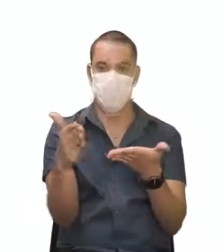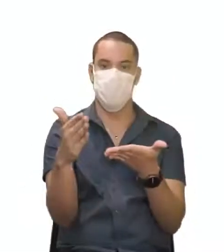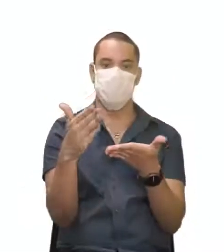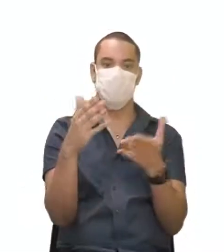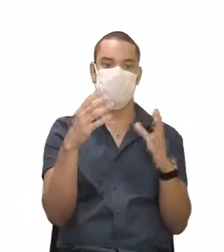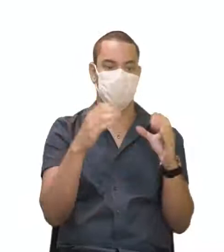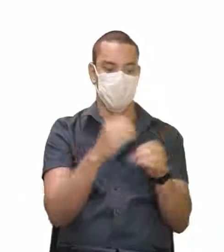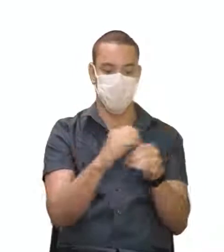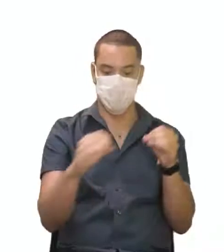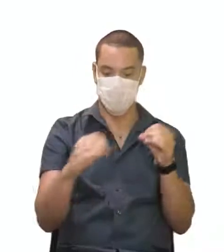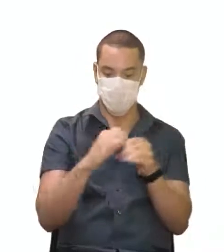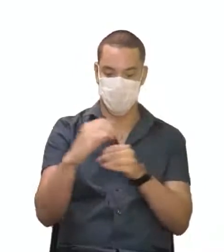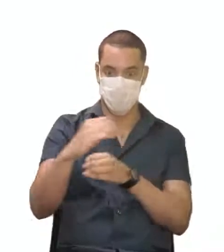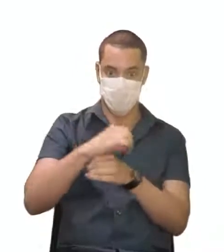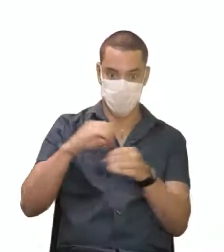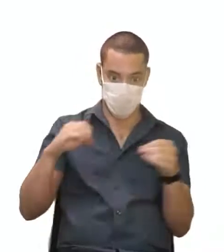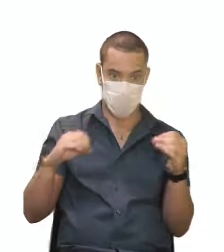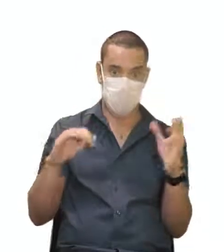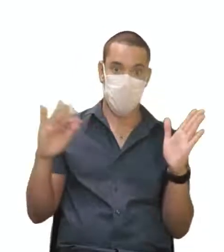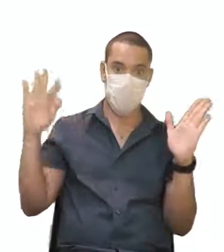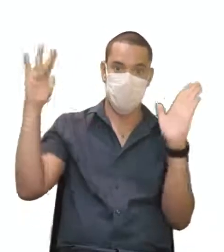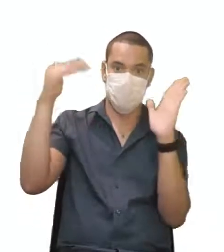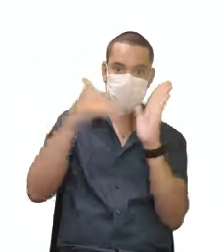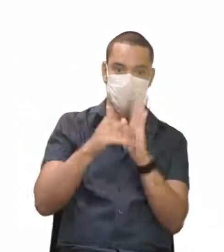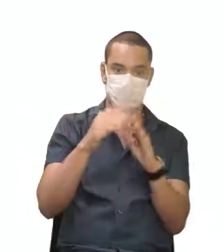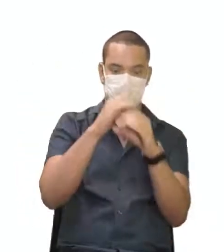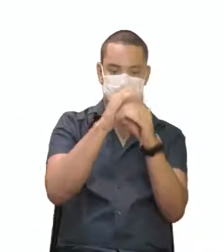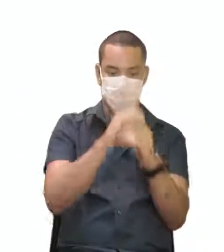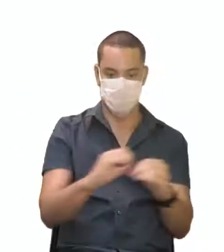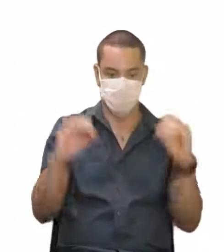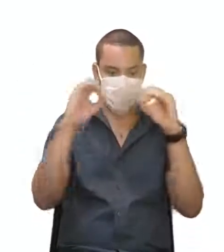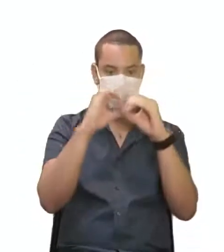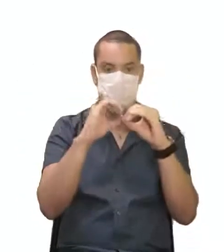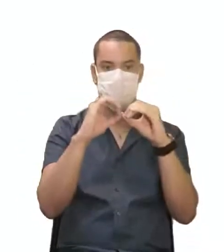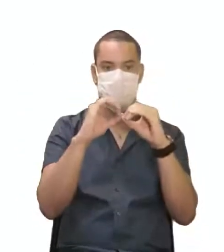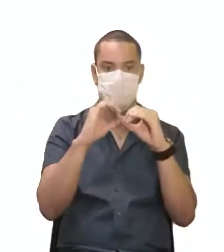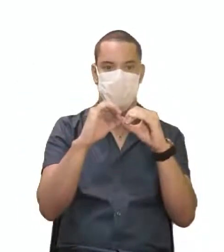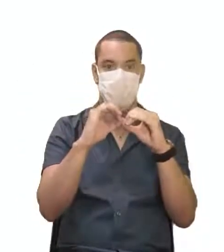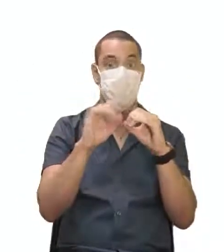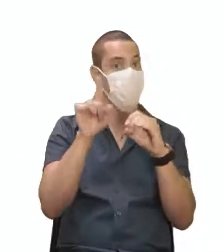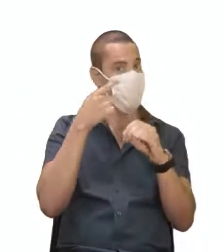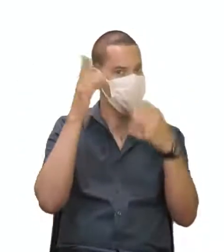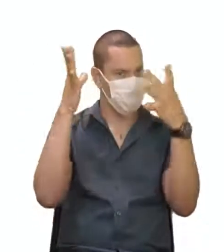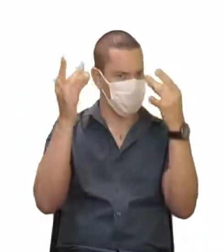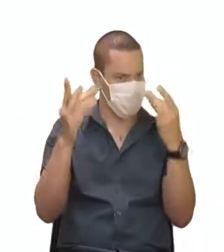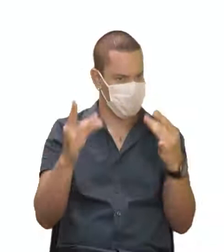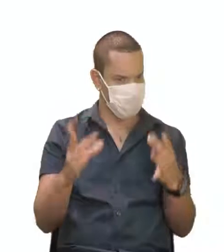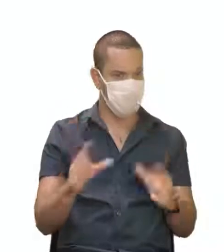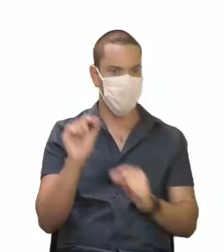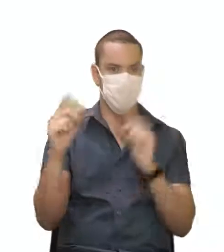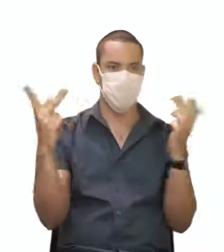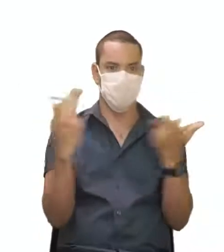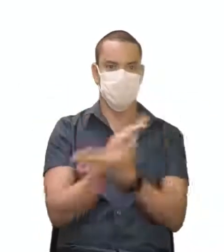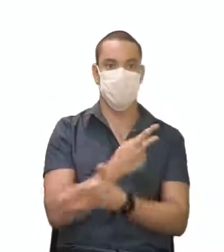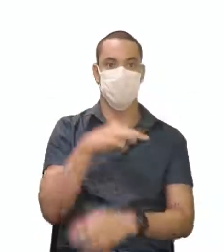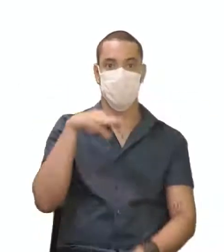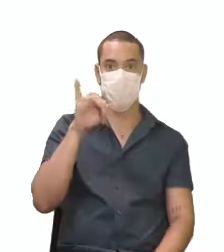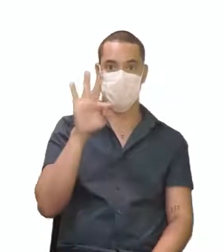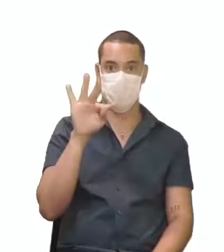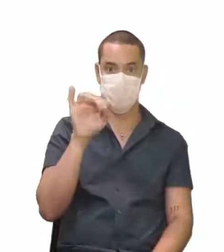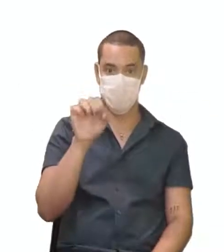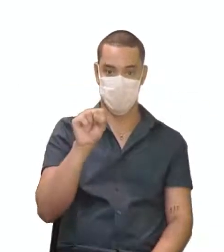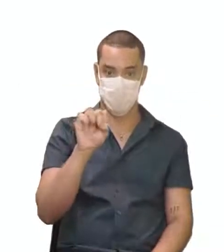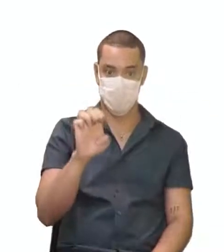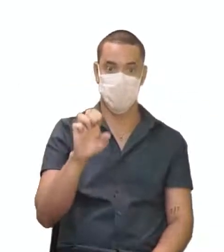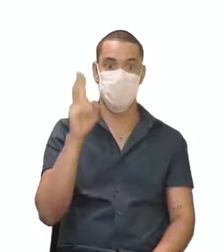de divisão citoplasmática até formar duas novas células. E o detalhe para o processo de mitose é que você vai